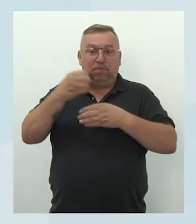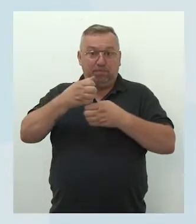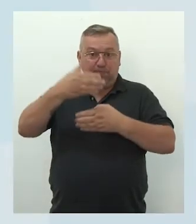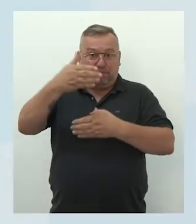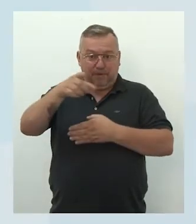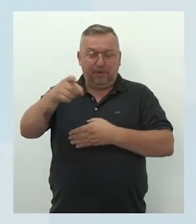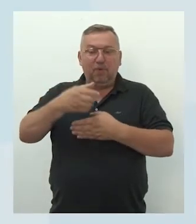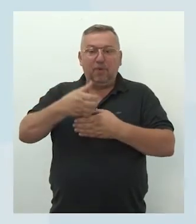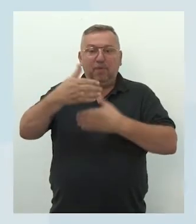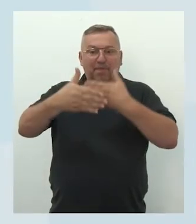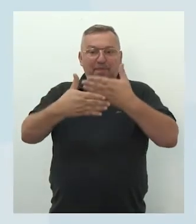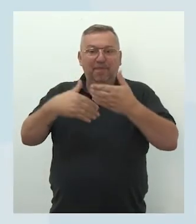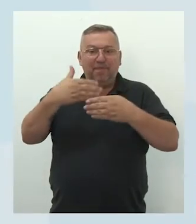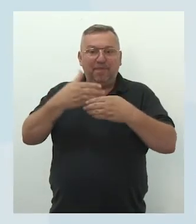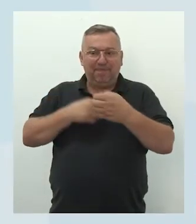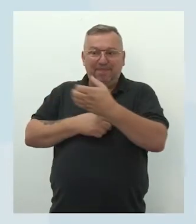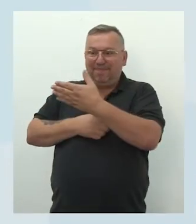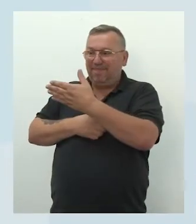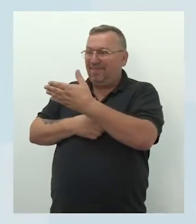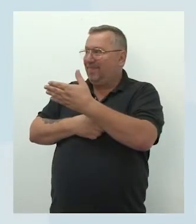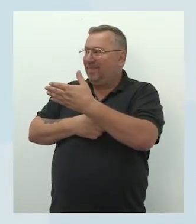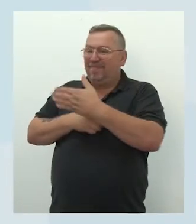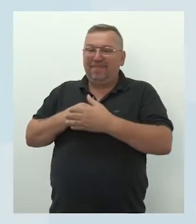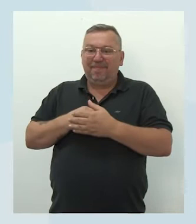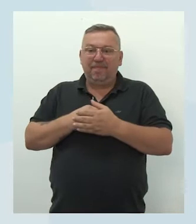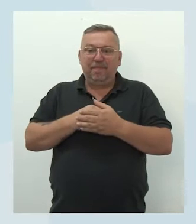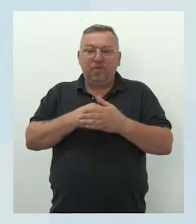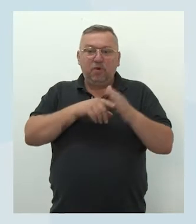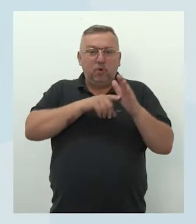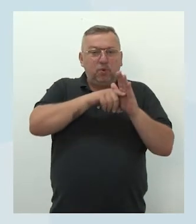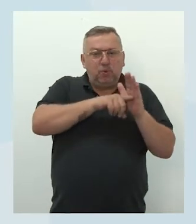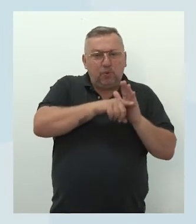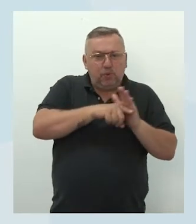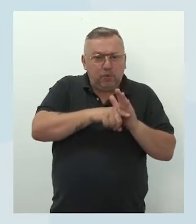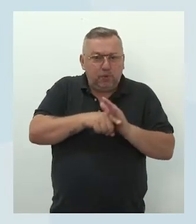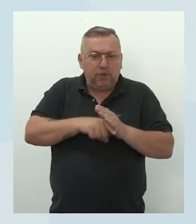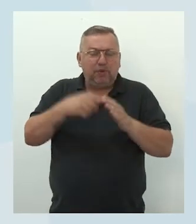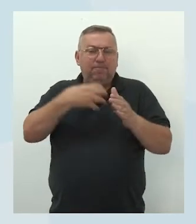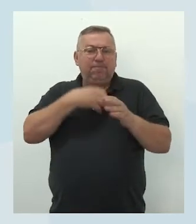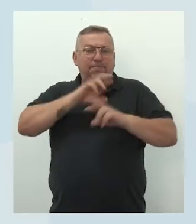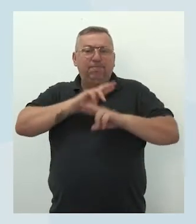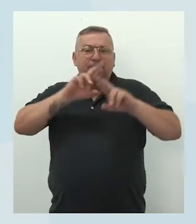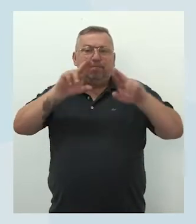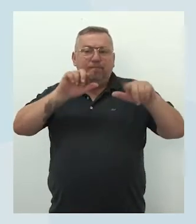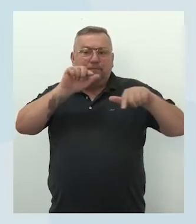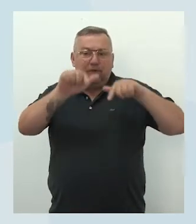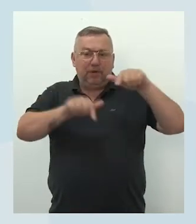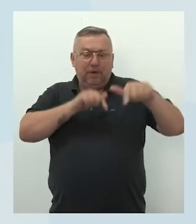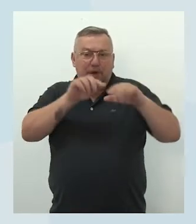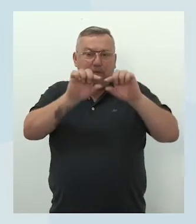tela? Isso. Então, vamos lá. Investigar maneiras diferentes para trabalhar o